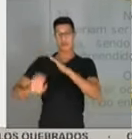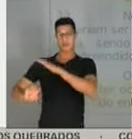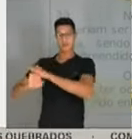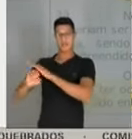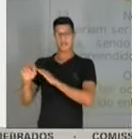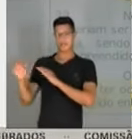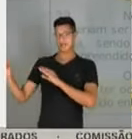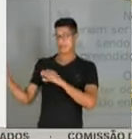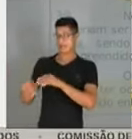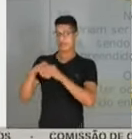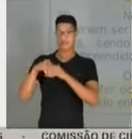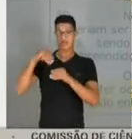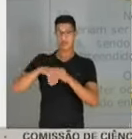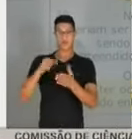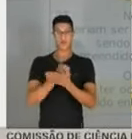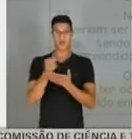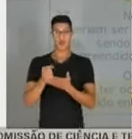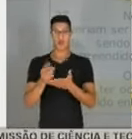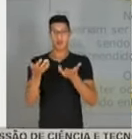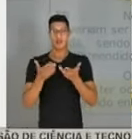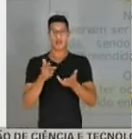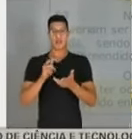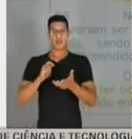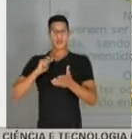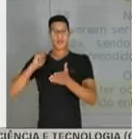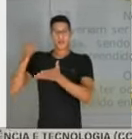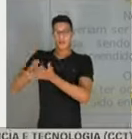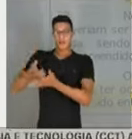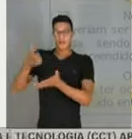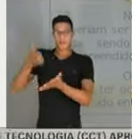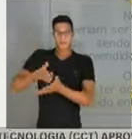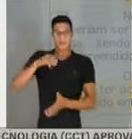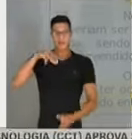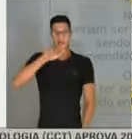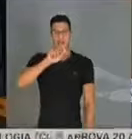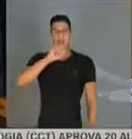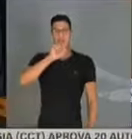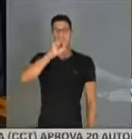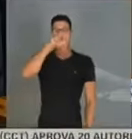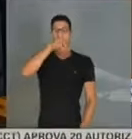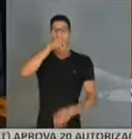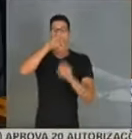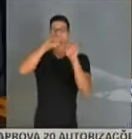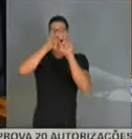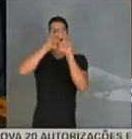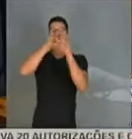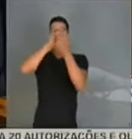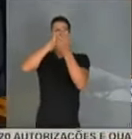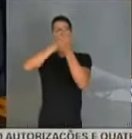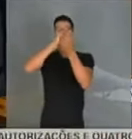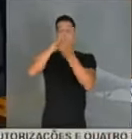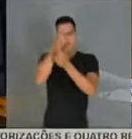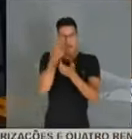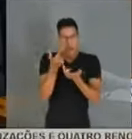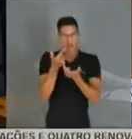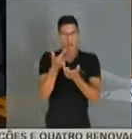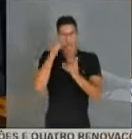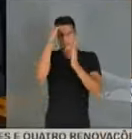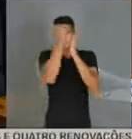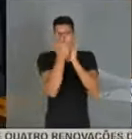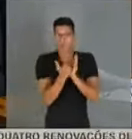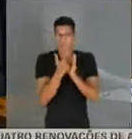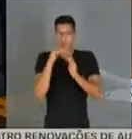empresas que constava no contrato, queriam pagar para a Madison, de repente, para ir para o paraíso fiscal e lavar dinheiro.